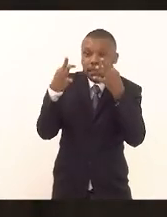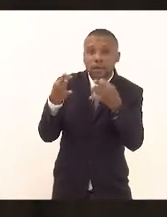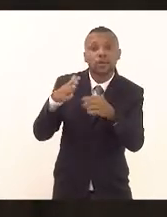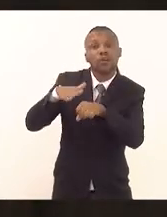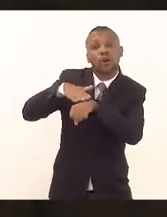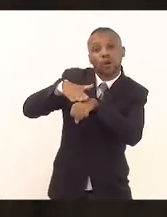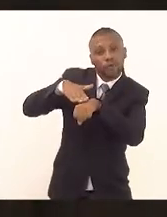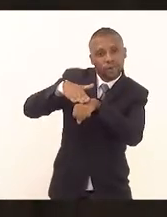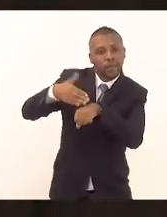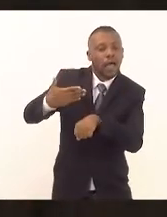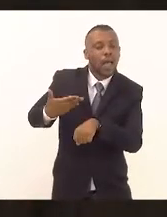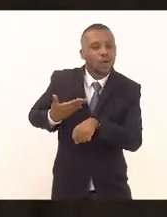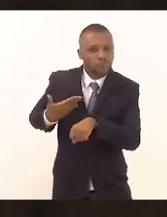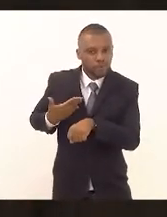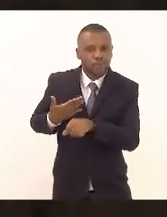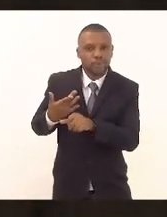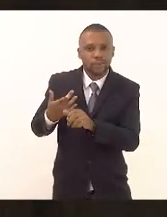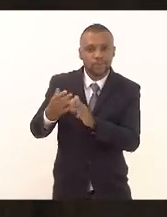os meus